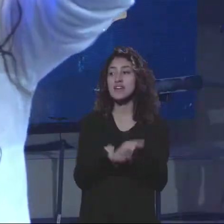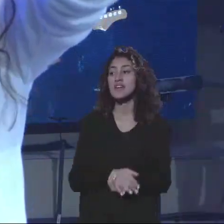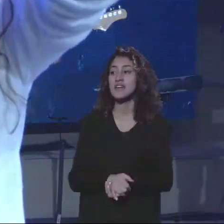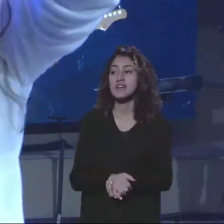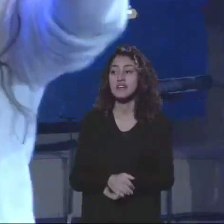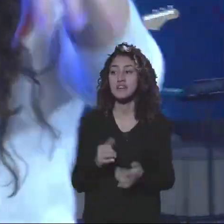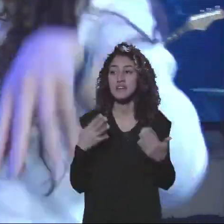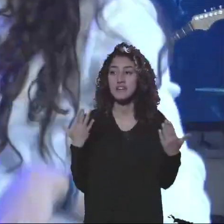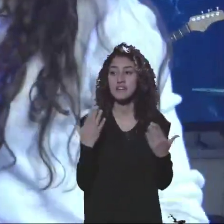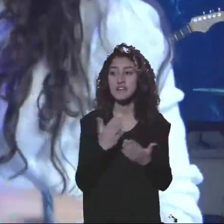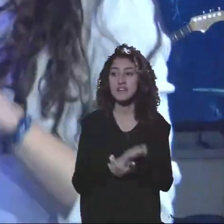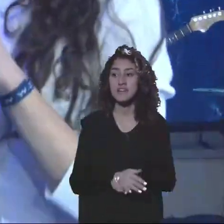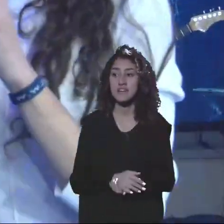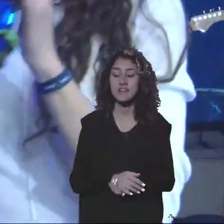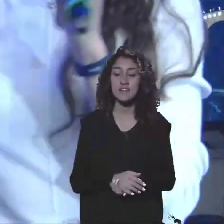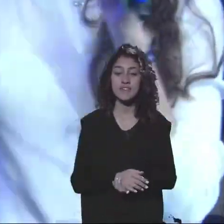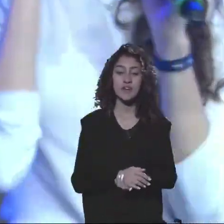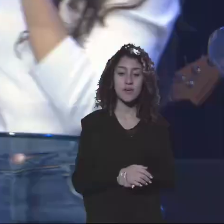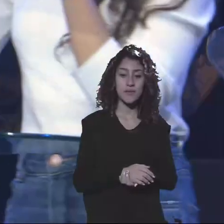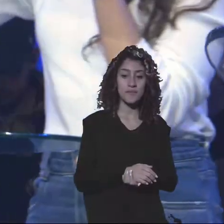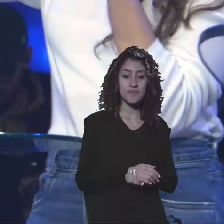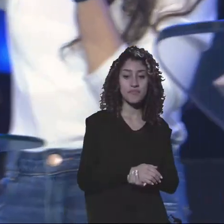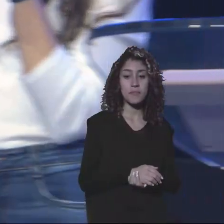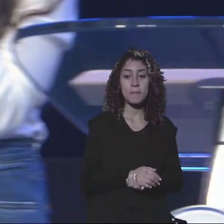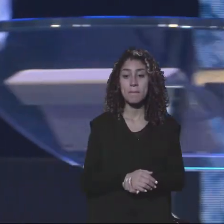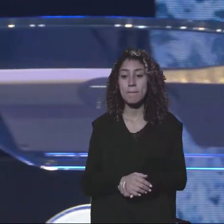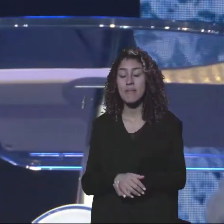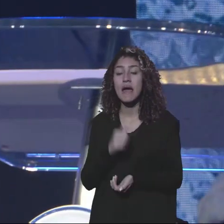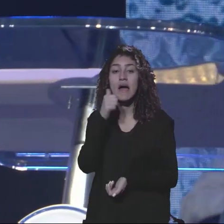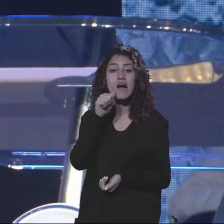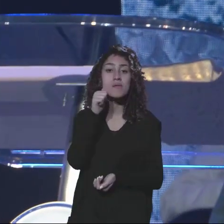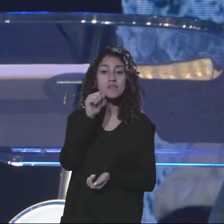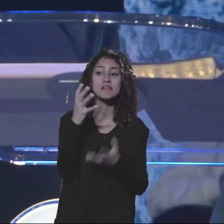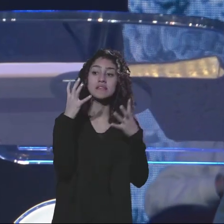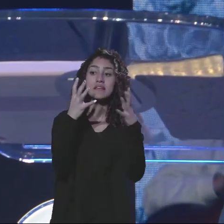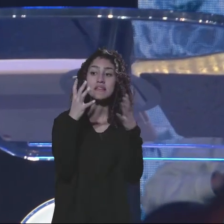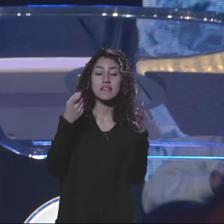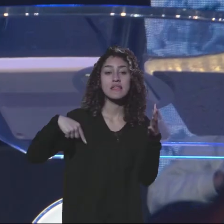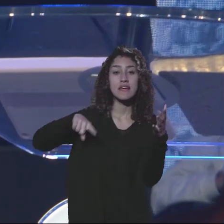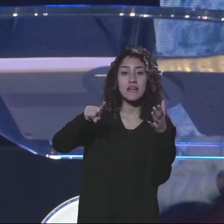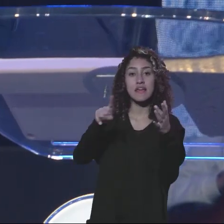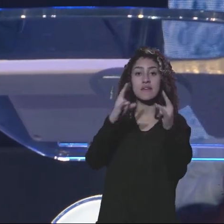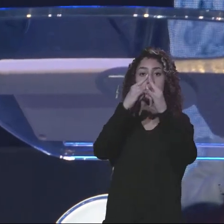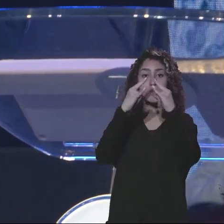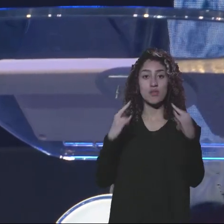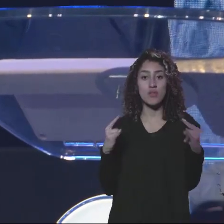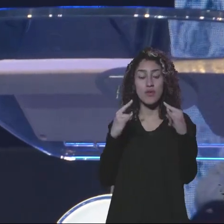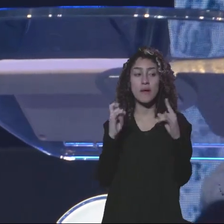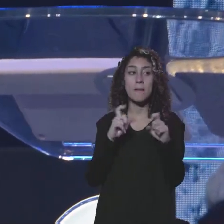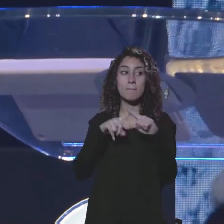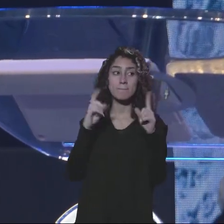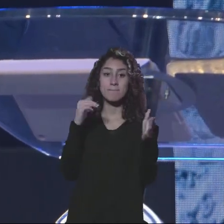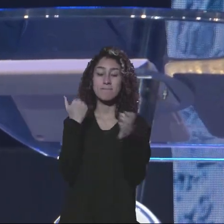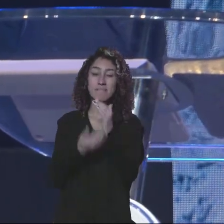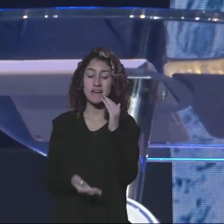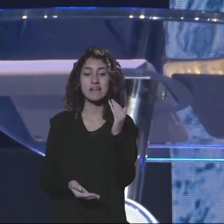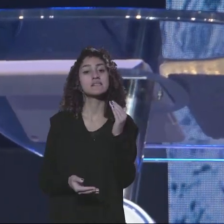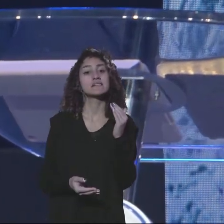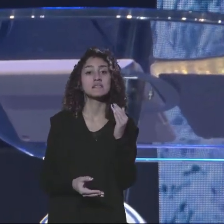música que vem dançar aqui com a gente, tá? E assim, pras meninas que ainda querem participar do Flow Camp, mas perderam a